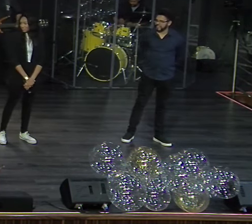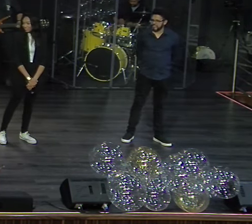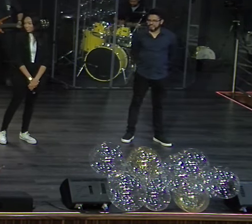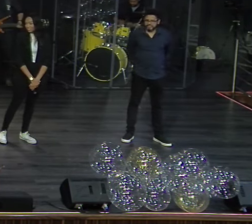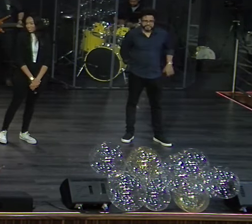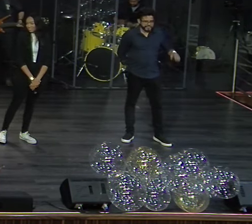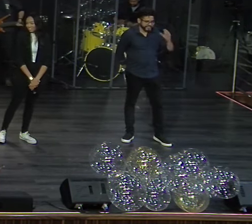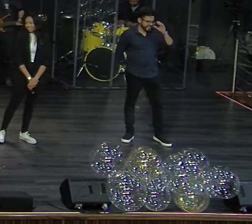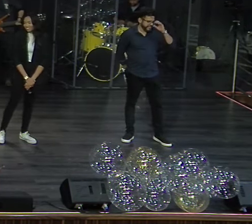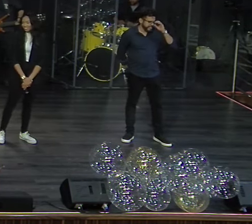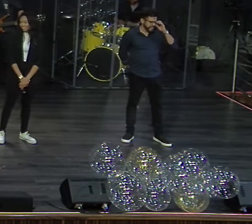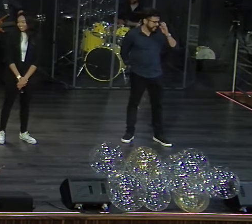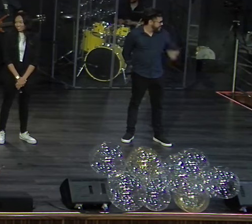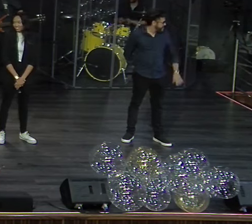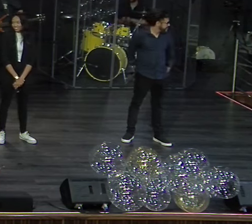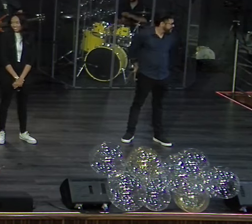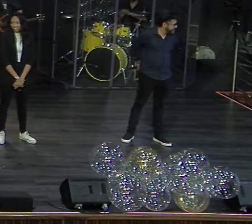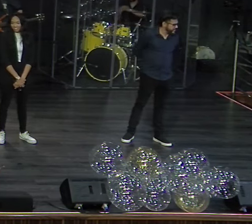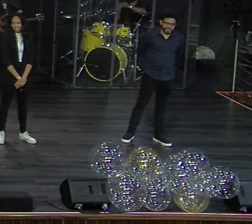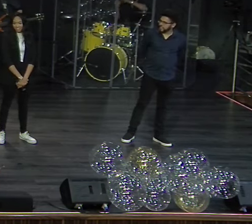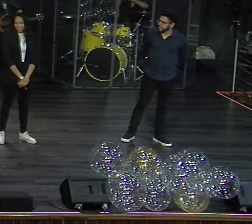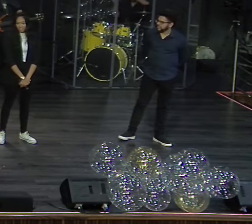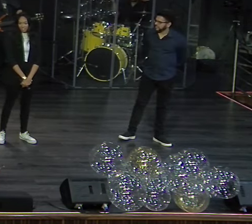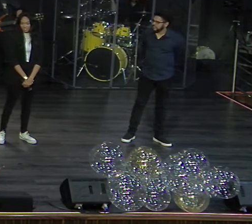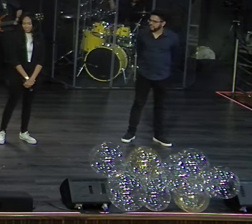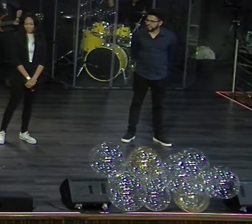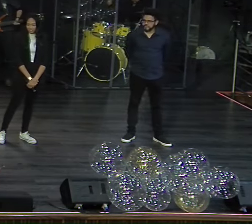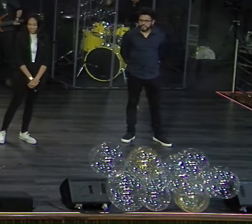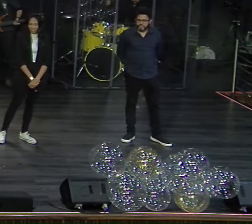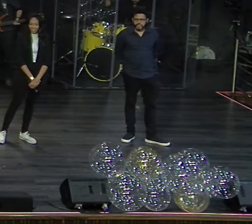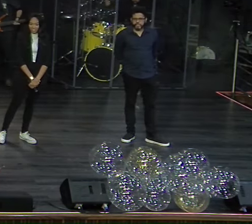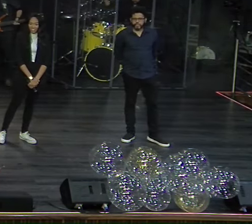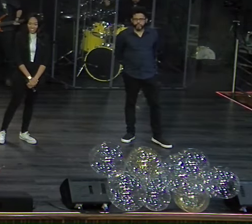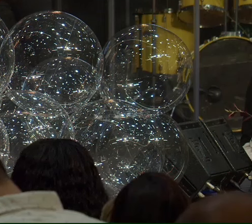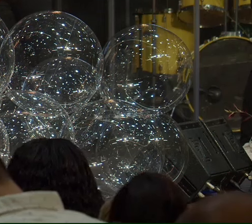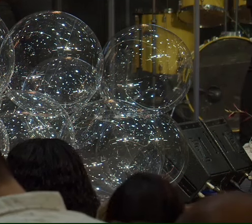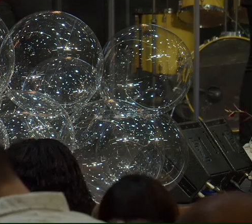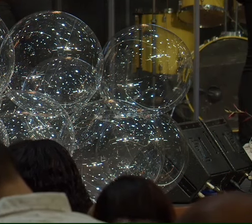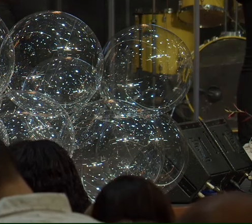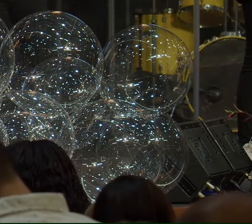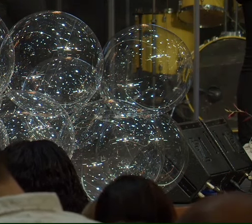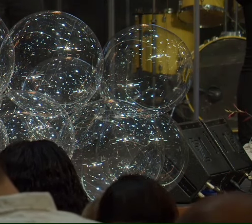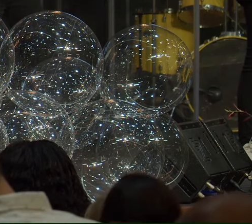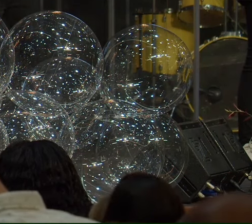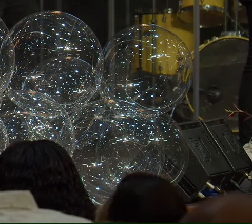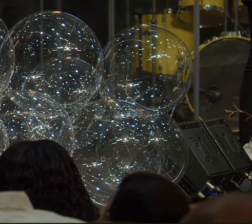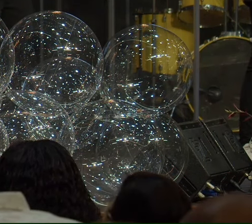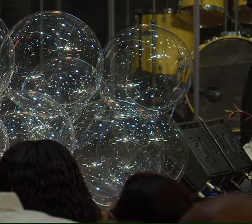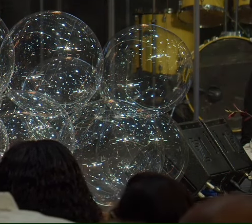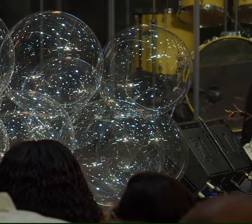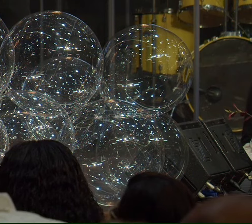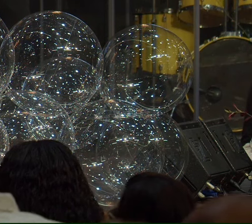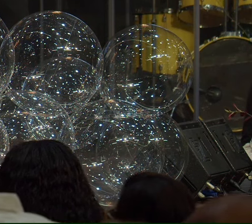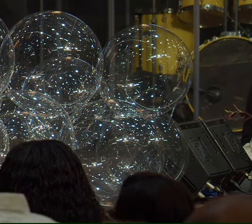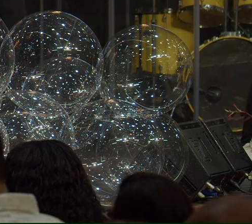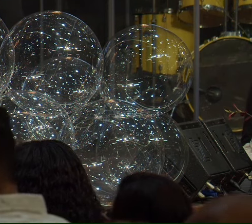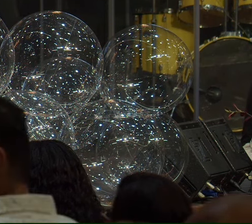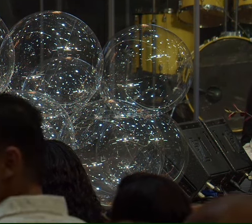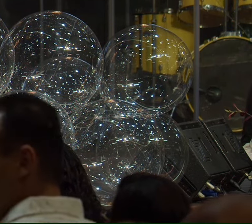a palavra primeiro ali escuta aí levanta o moço e pega ele pela mão porque